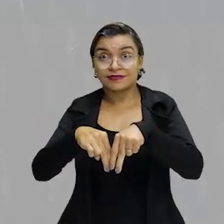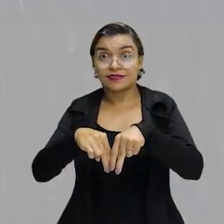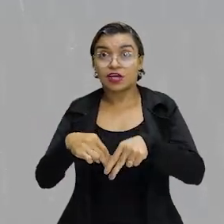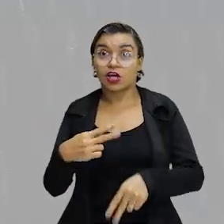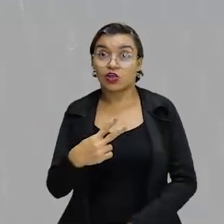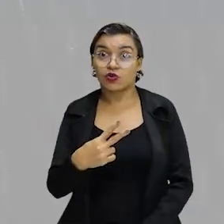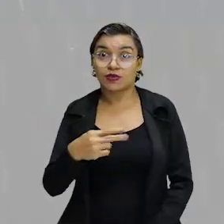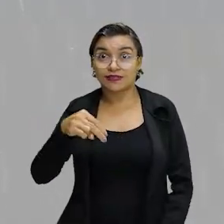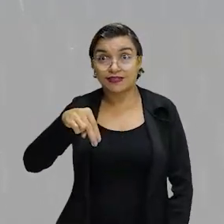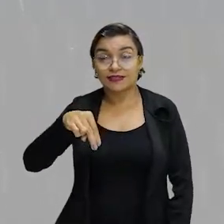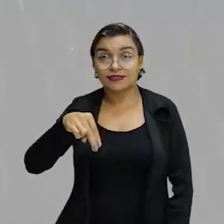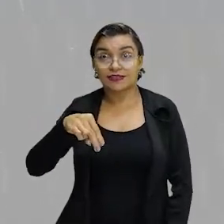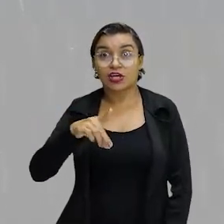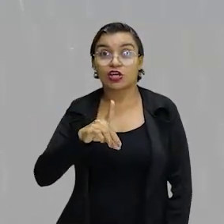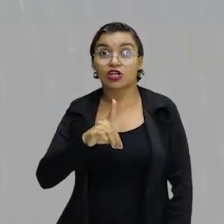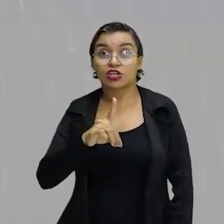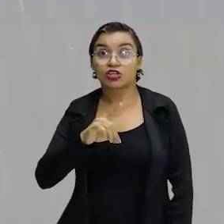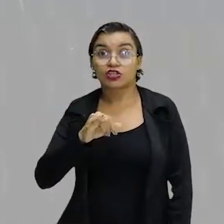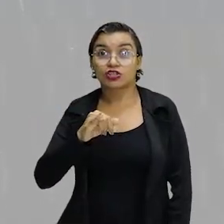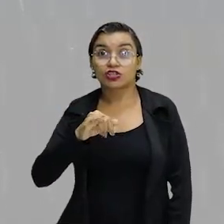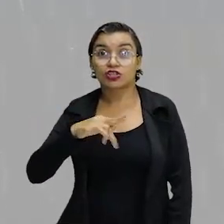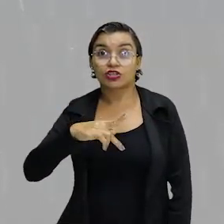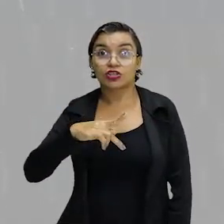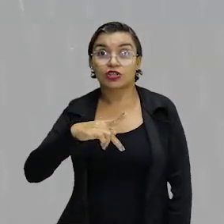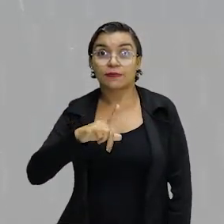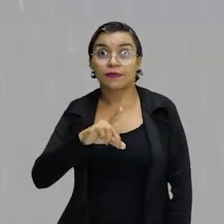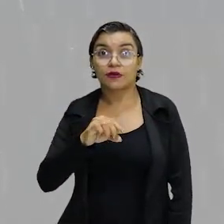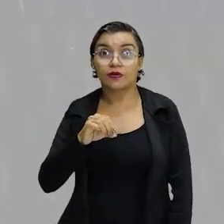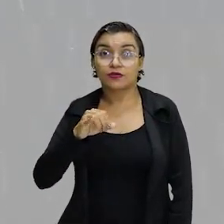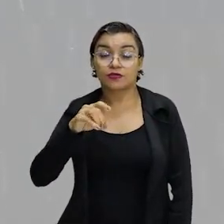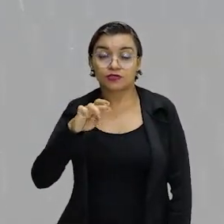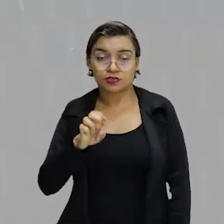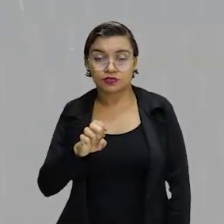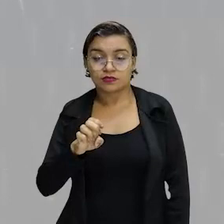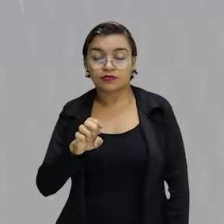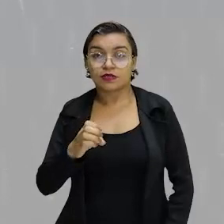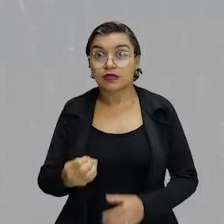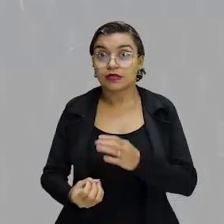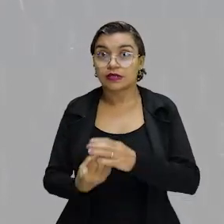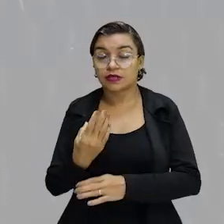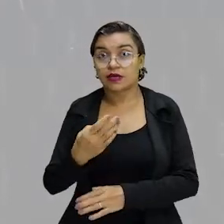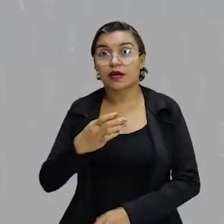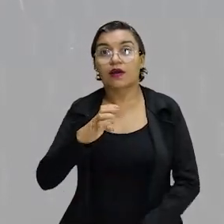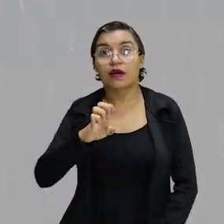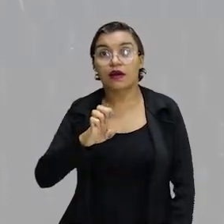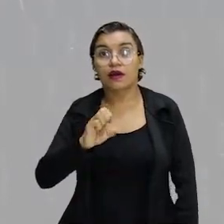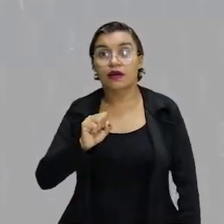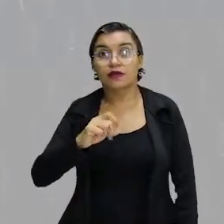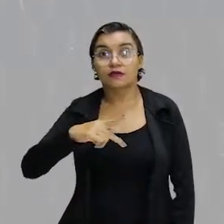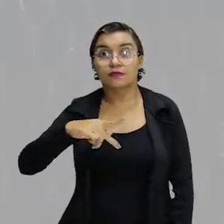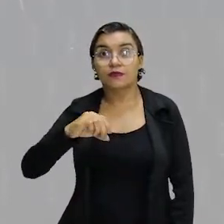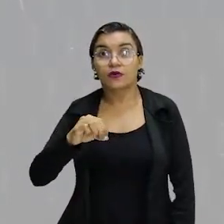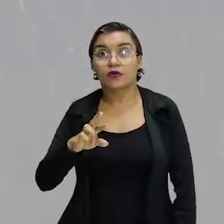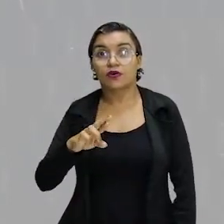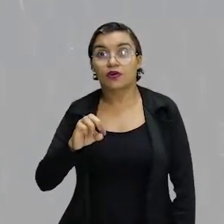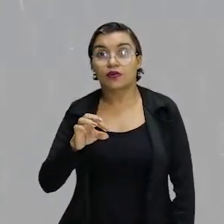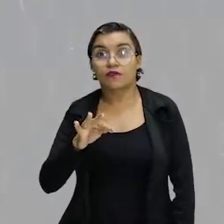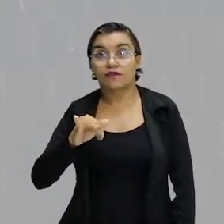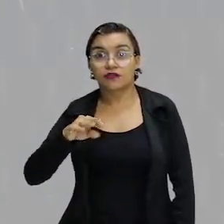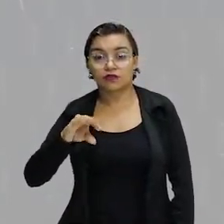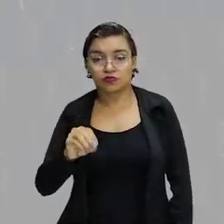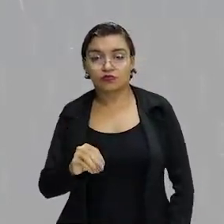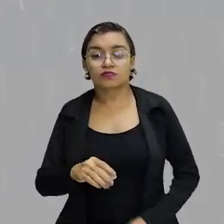é diploide. Então, esse zigoto vai se desenvolver e vai gerar o esporófito. Então, eu tive, nesse caso